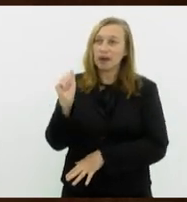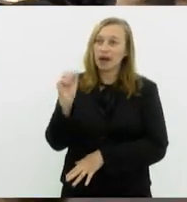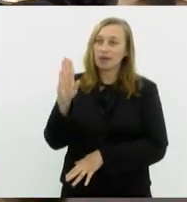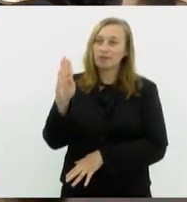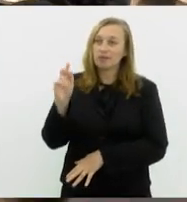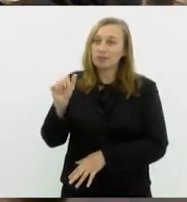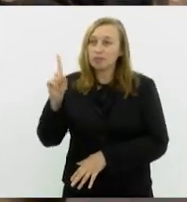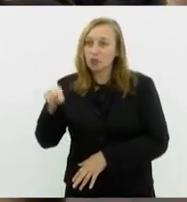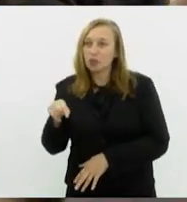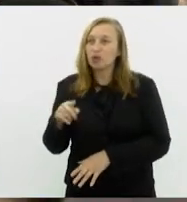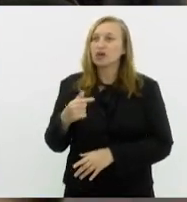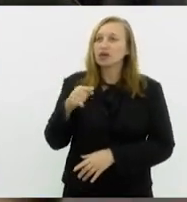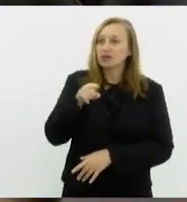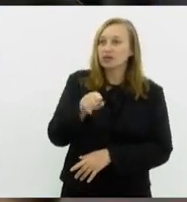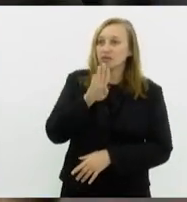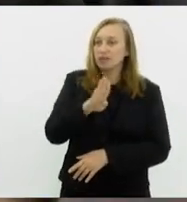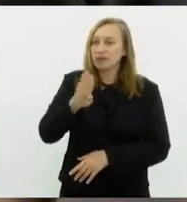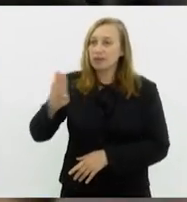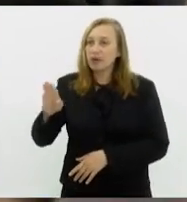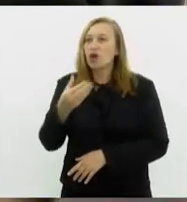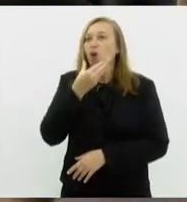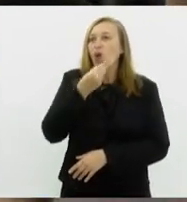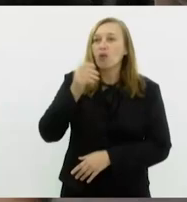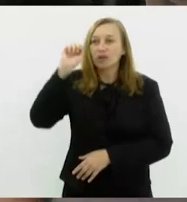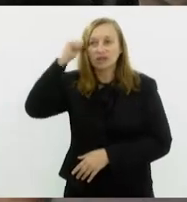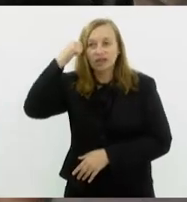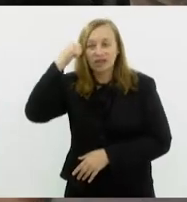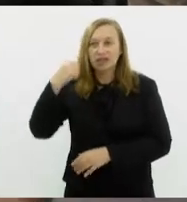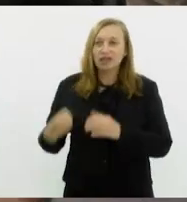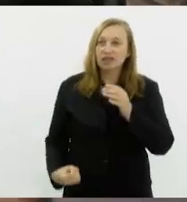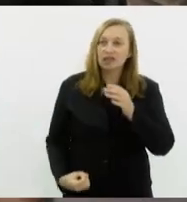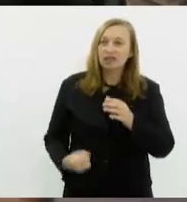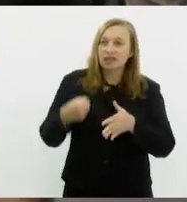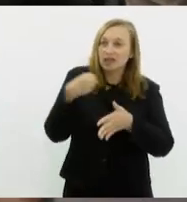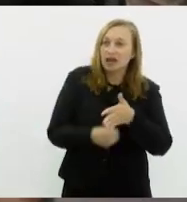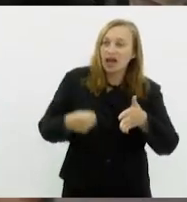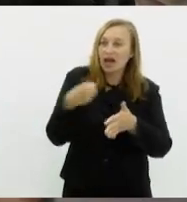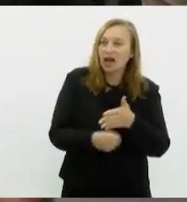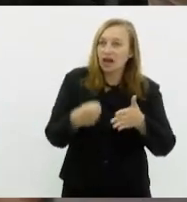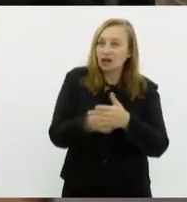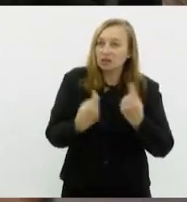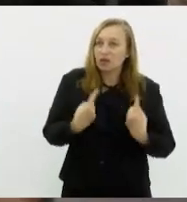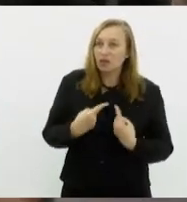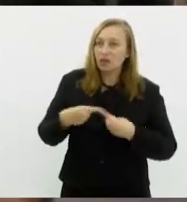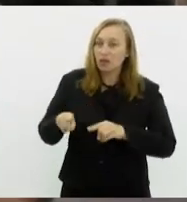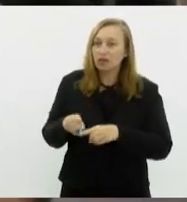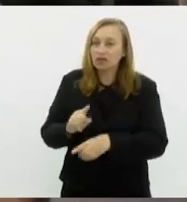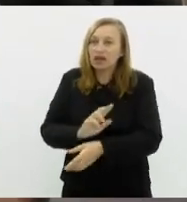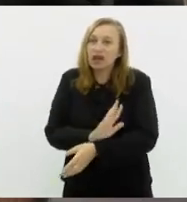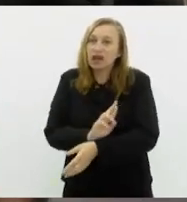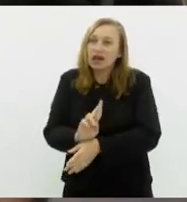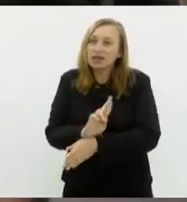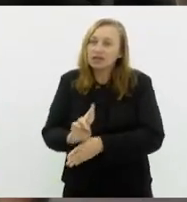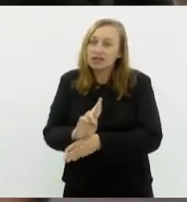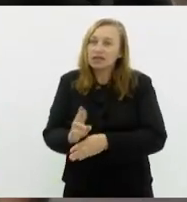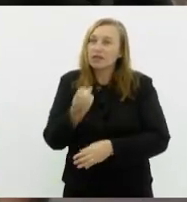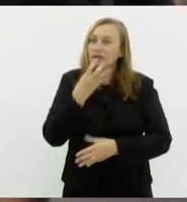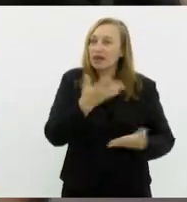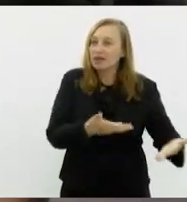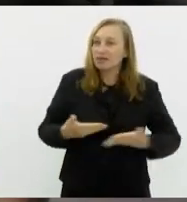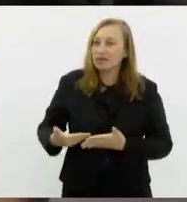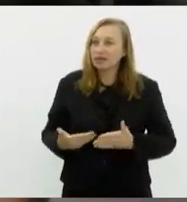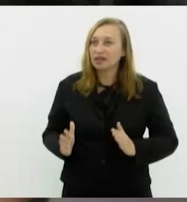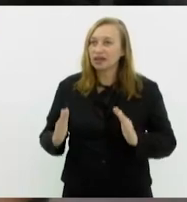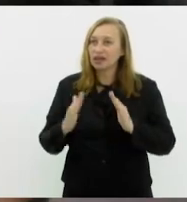passou aí pelo BBB, homem negro que constrói a luta antirracista. Também, Babu, seja muito bem-vindo à casa do